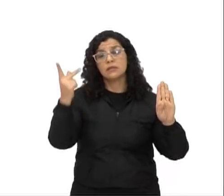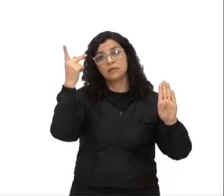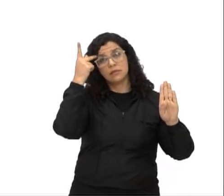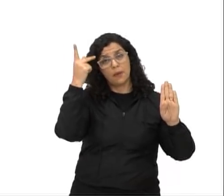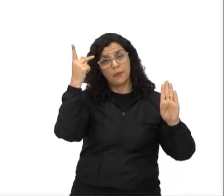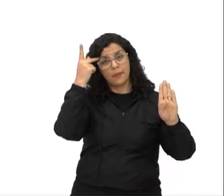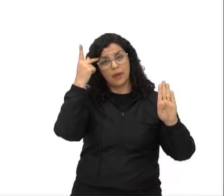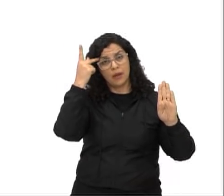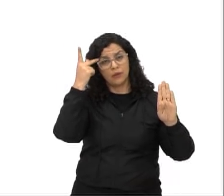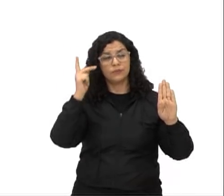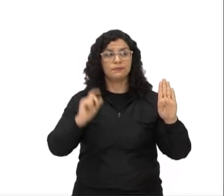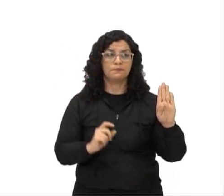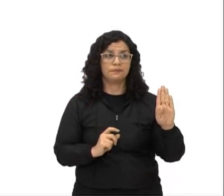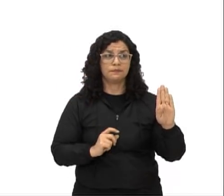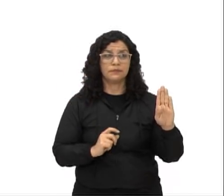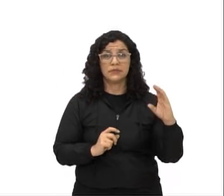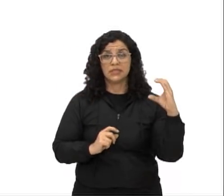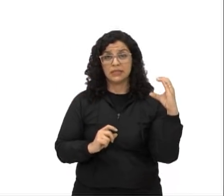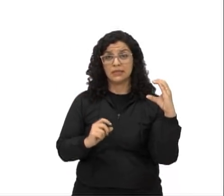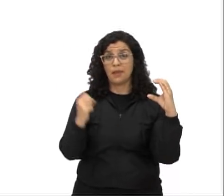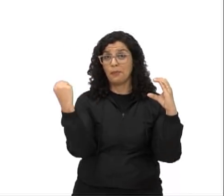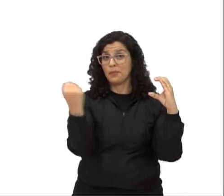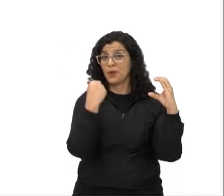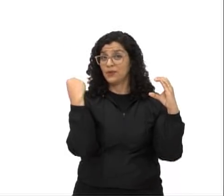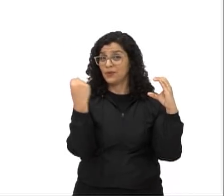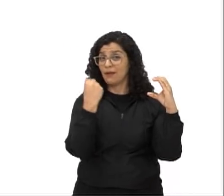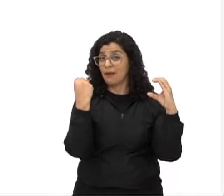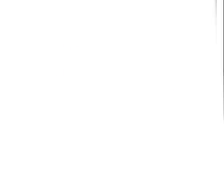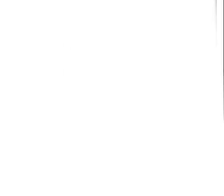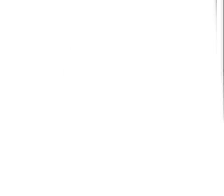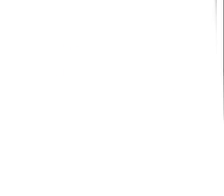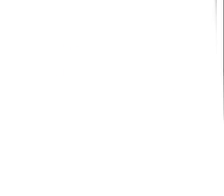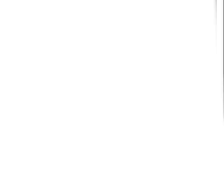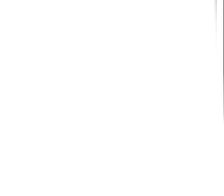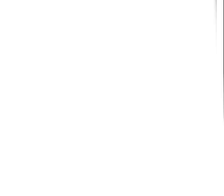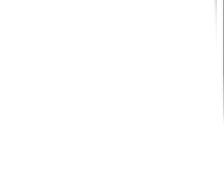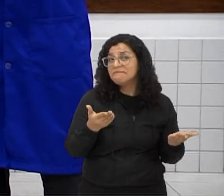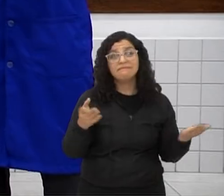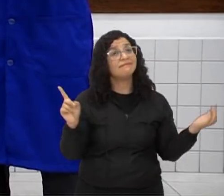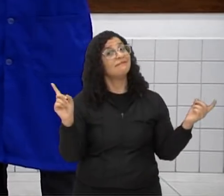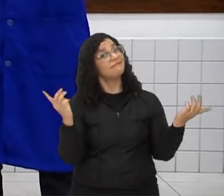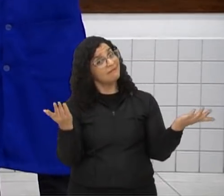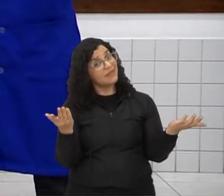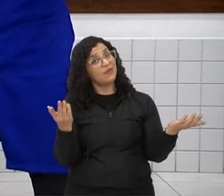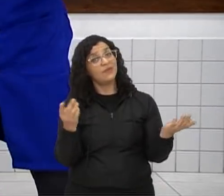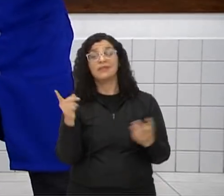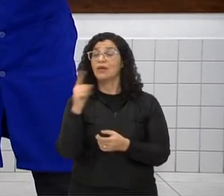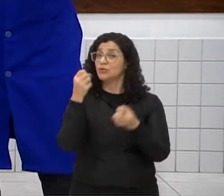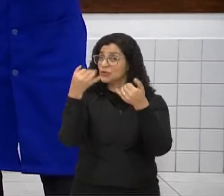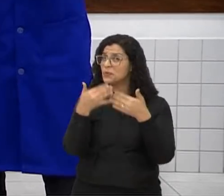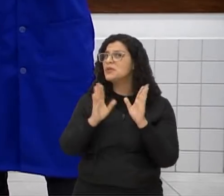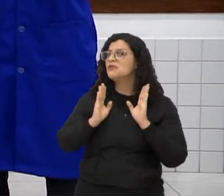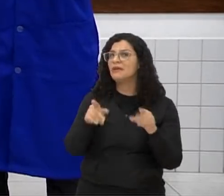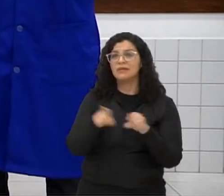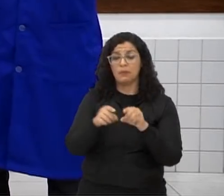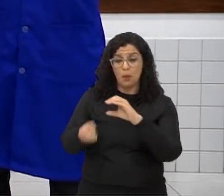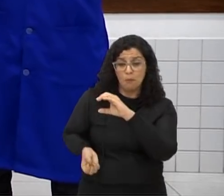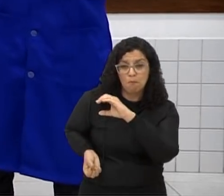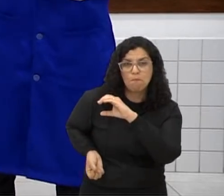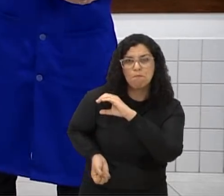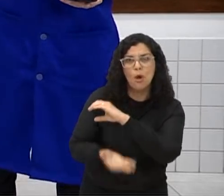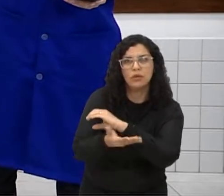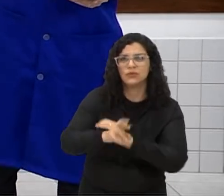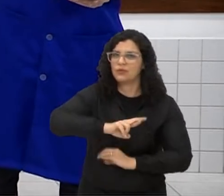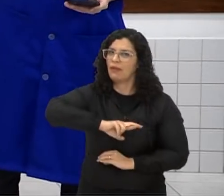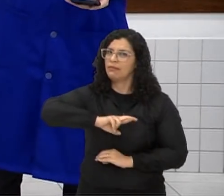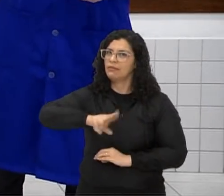Alternativa B, São Paulo. Ou alternativa C, Porto Alegre. Então, como eu falei, o boliche